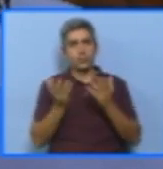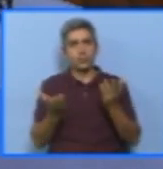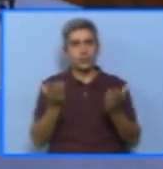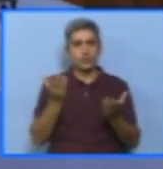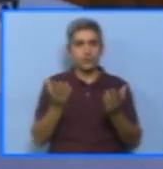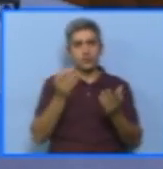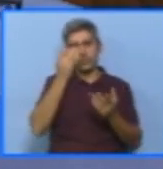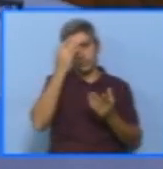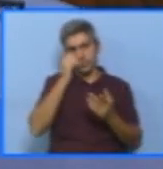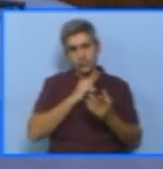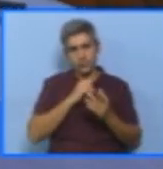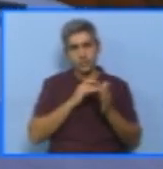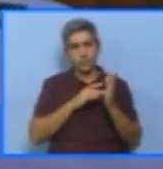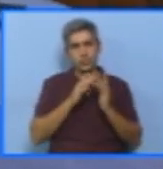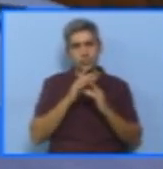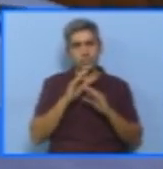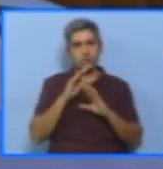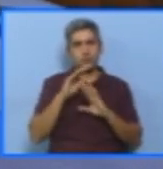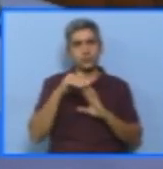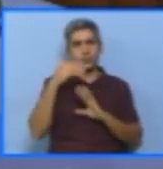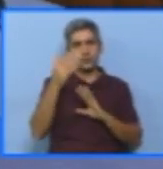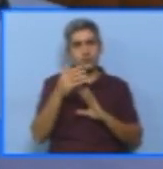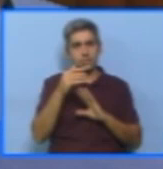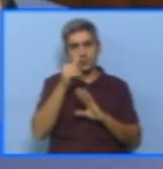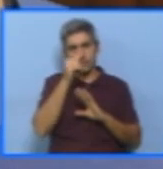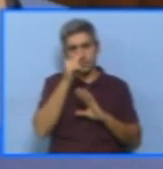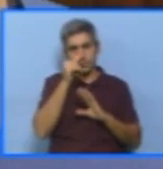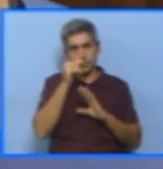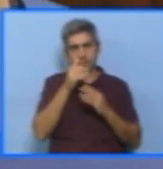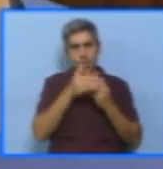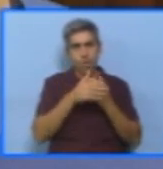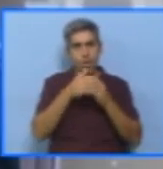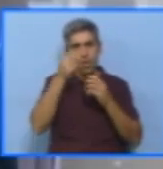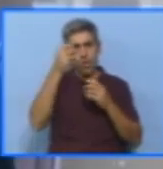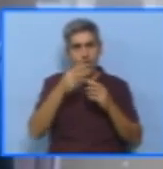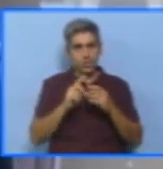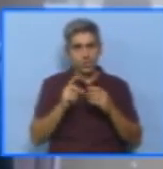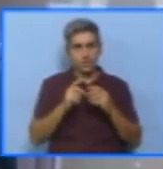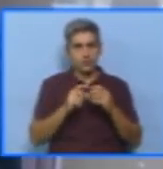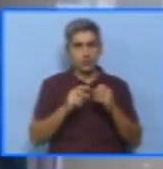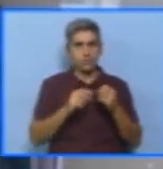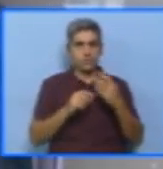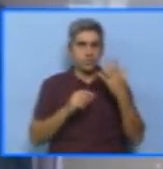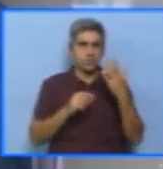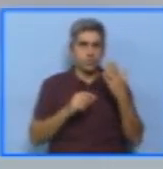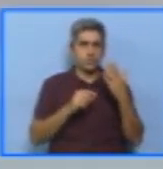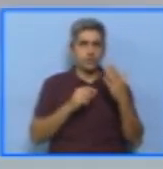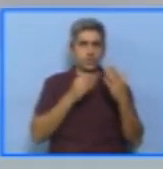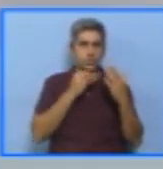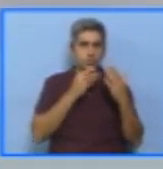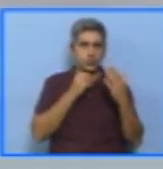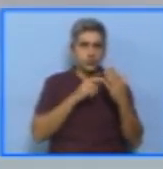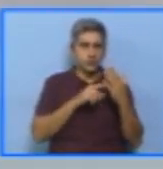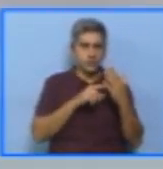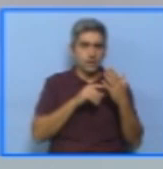A meu ver, Jesus vai para além da mera ordenação. Os primeiros serão os judeus, os